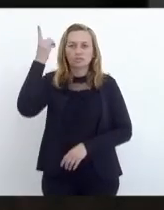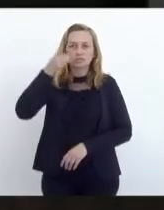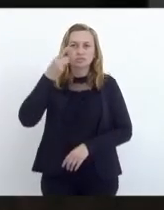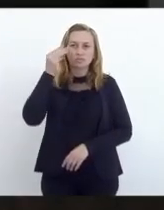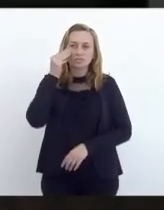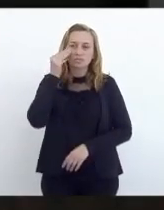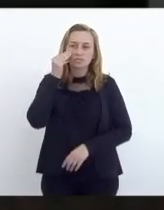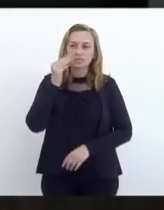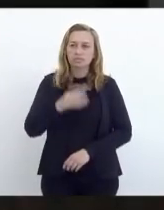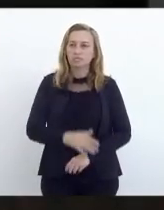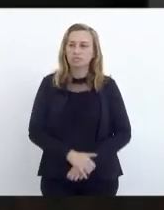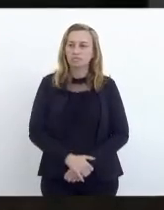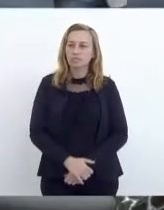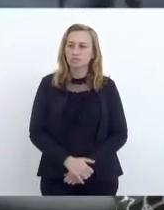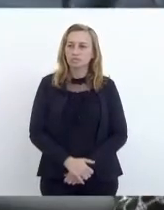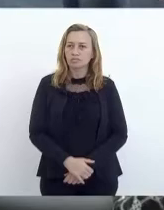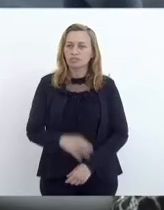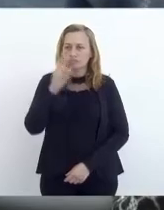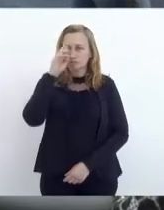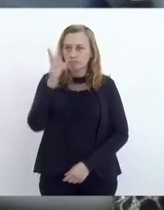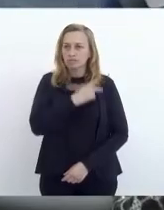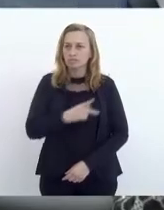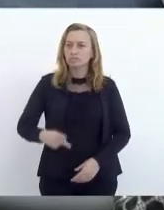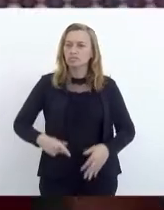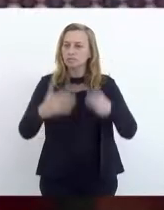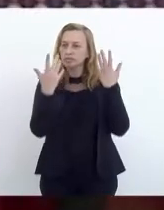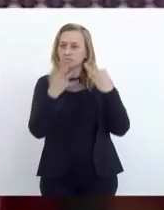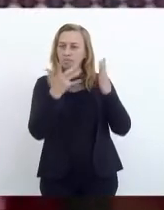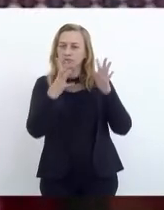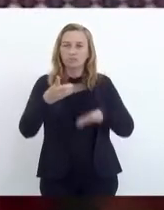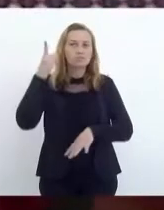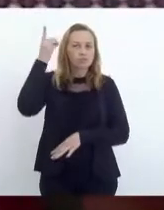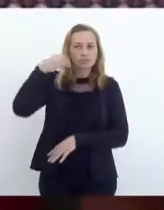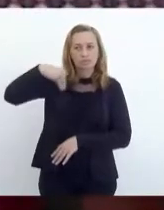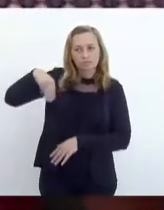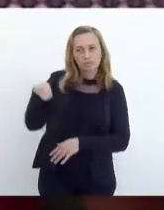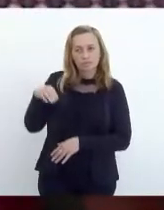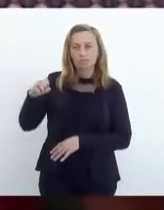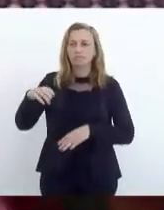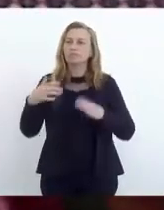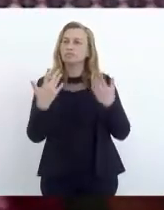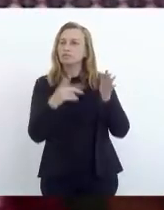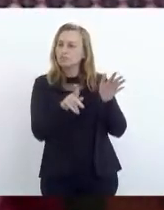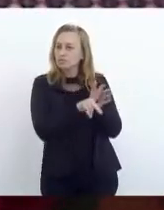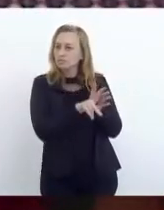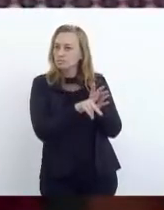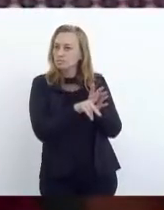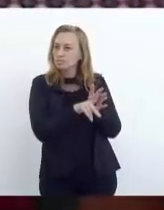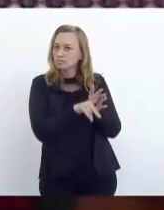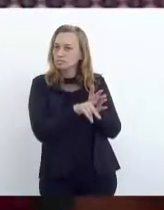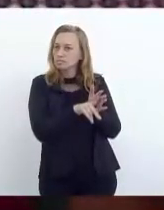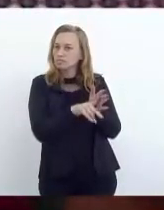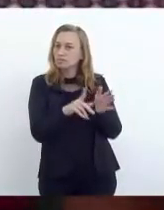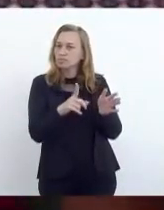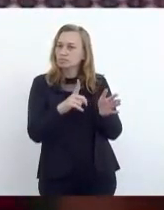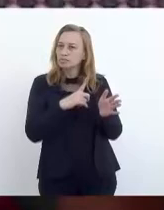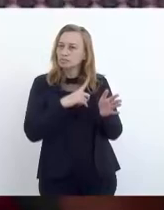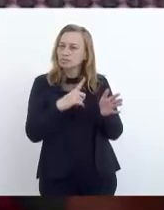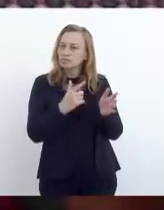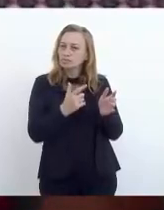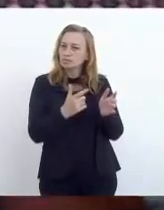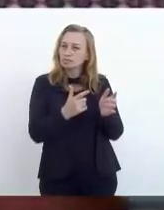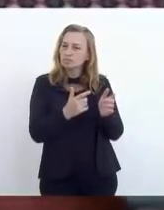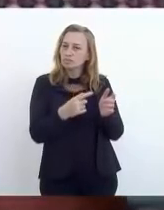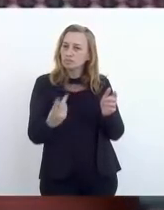Francisco. Presidente, parabenizando o deputado Carlos Mink, o presente projeto possui enorme